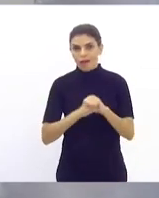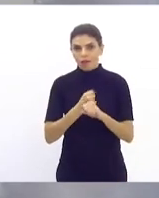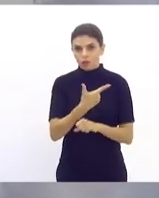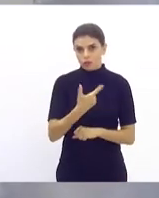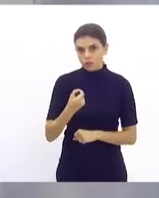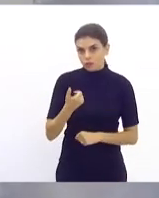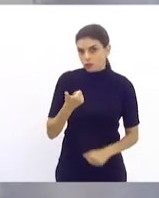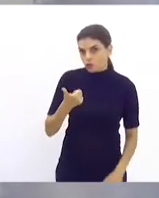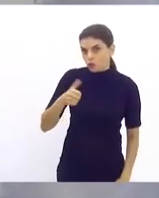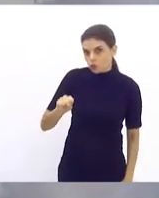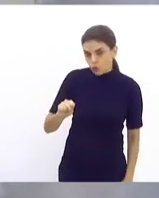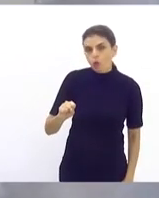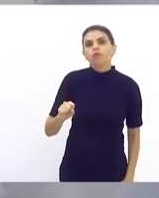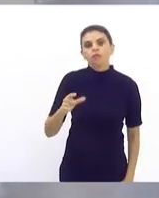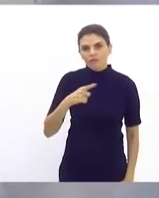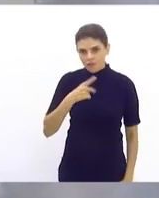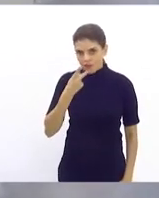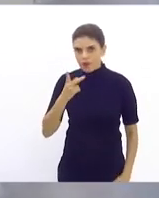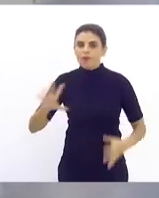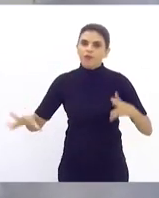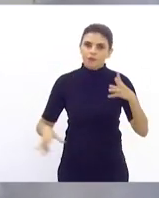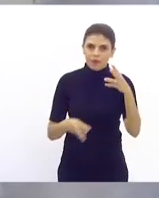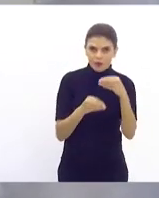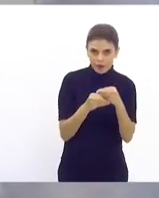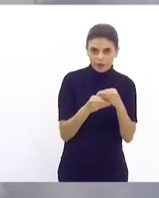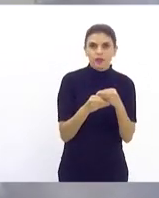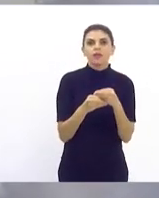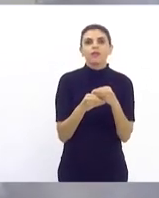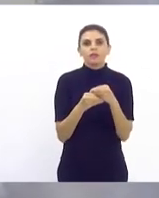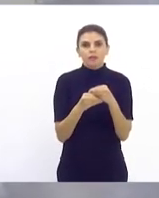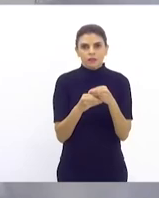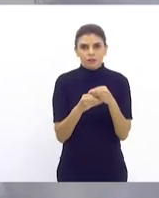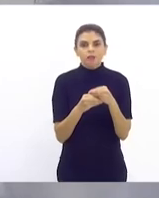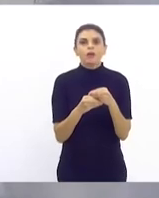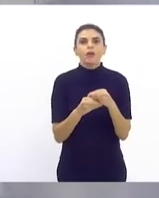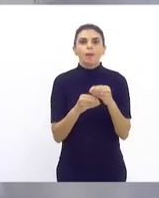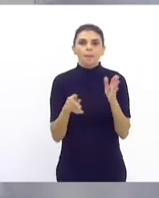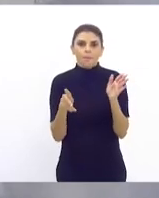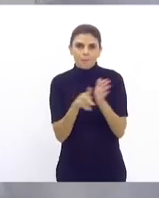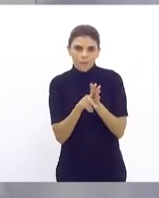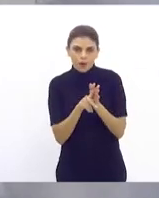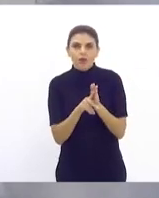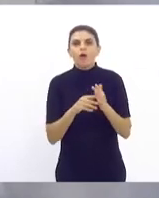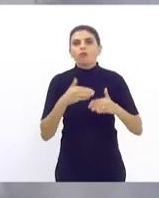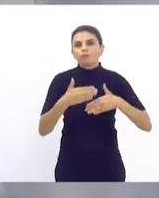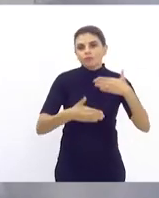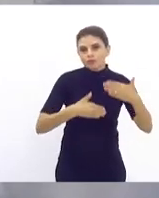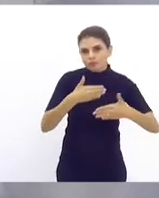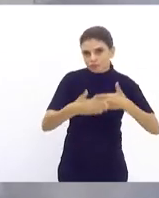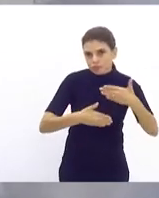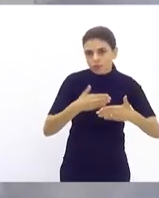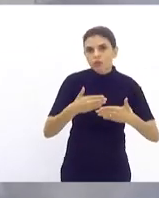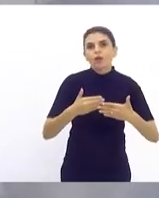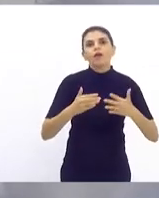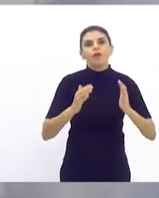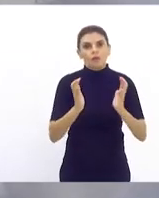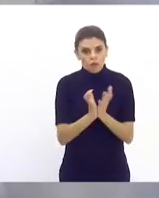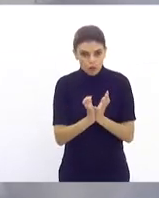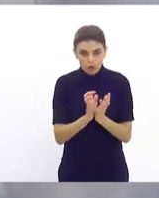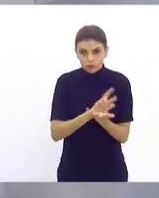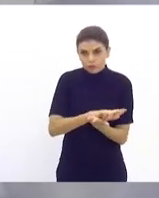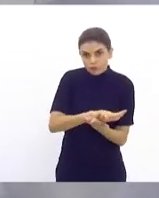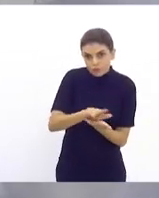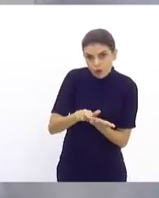que, embora trate na ementa e no caput a lei proposta aqui pelo deputado Rosenberg, ela fala de atividade